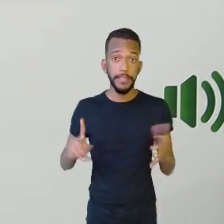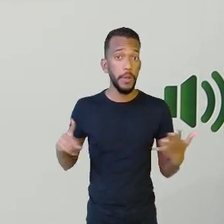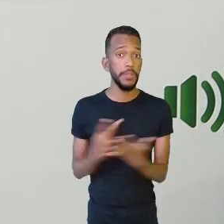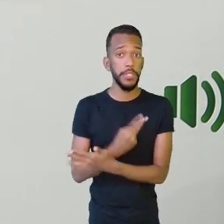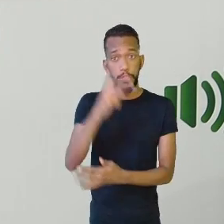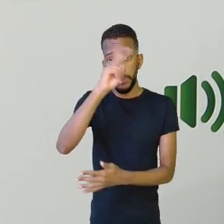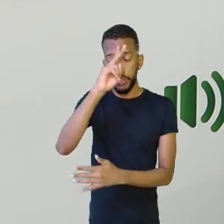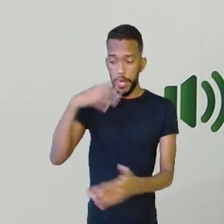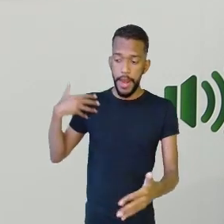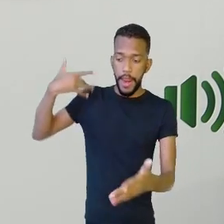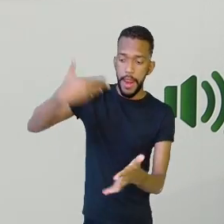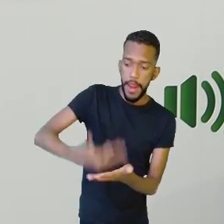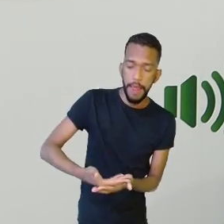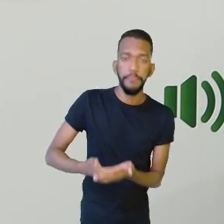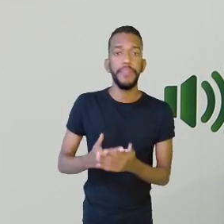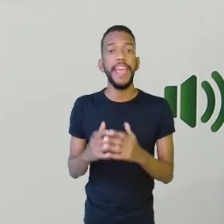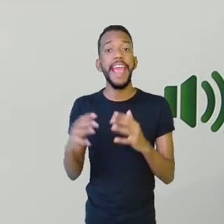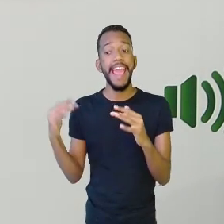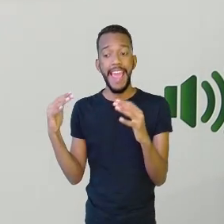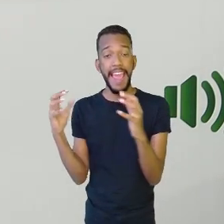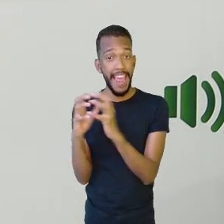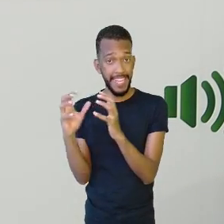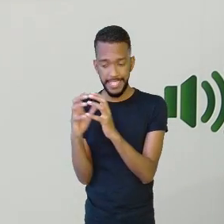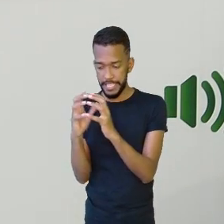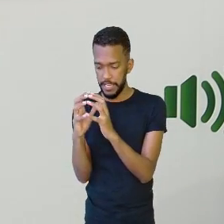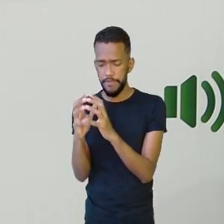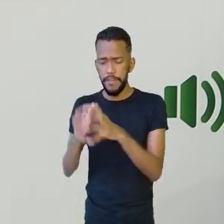aconteceu. Recife, que já era grande,